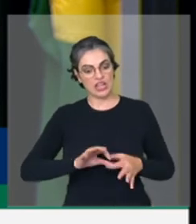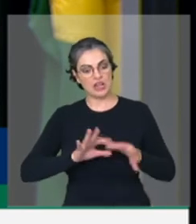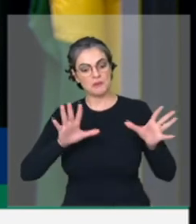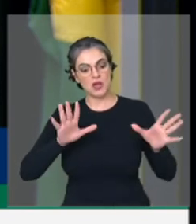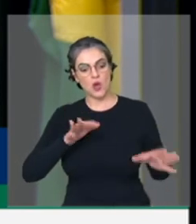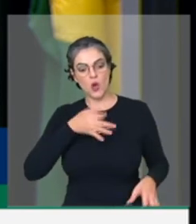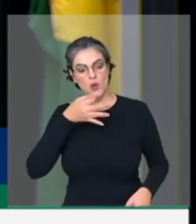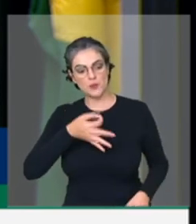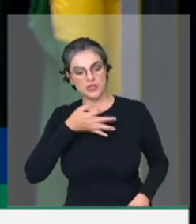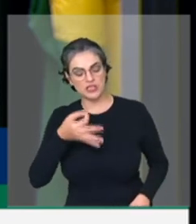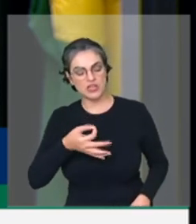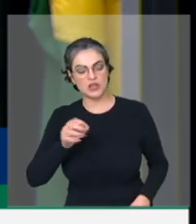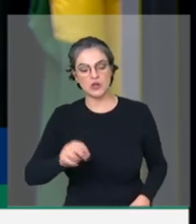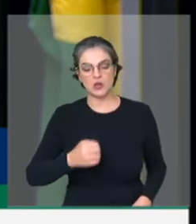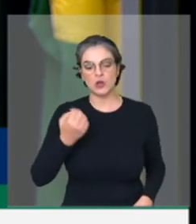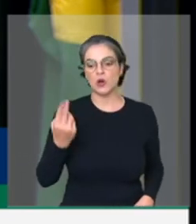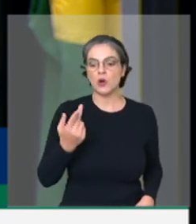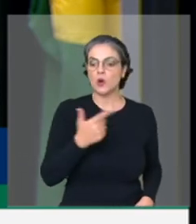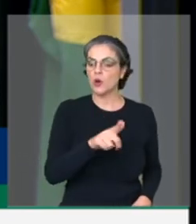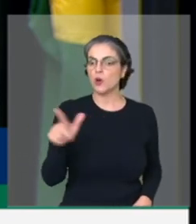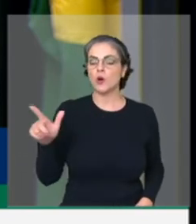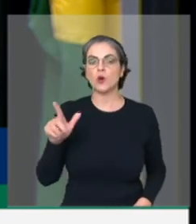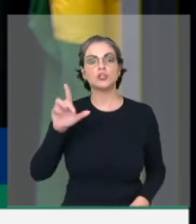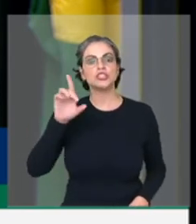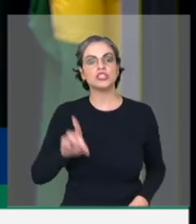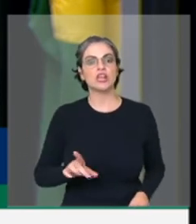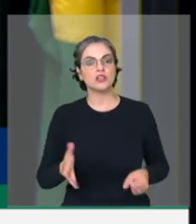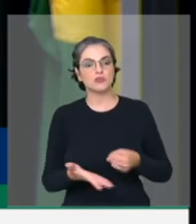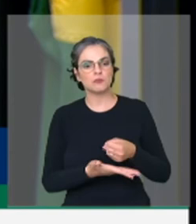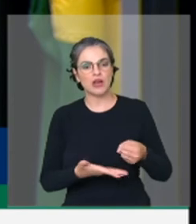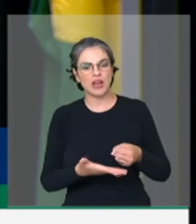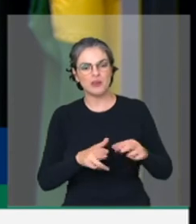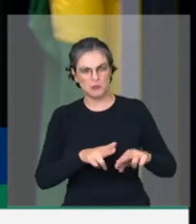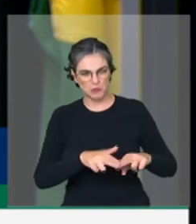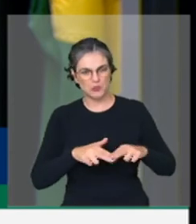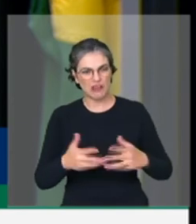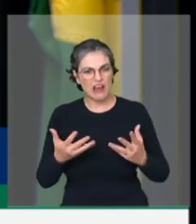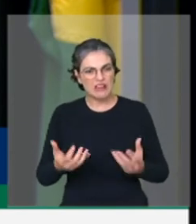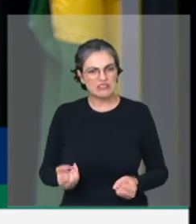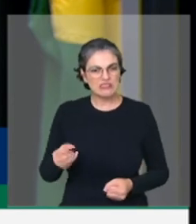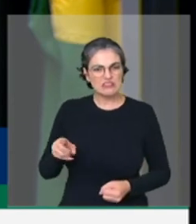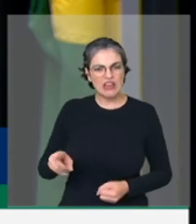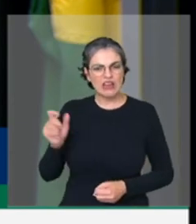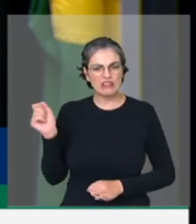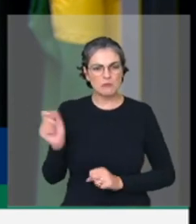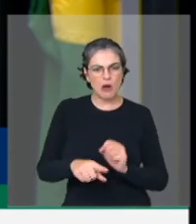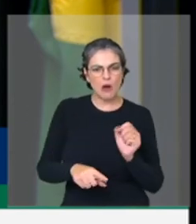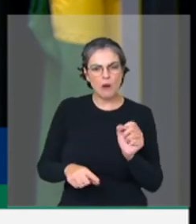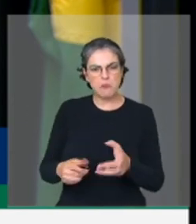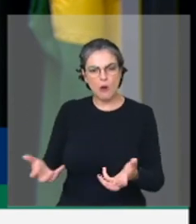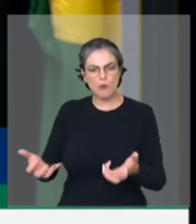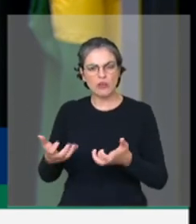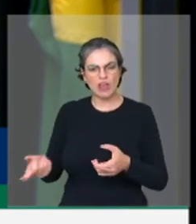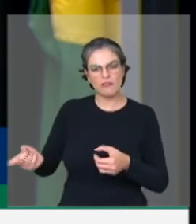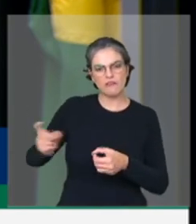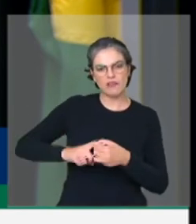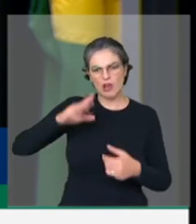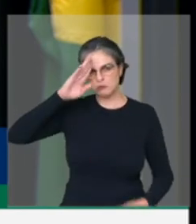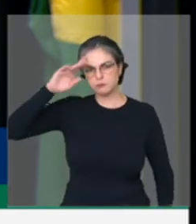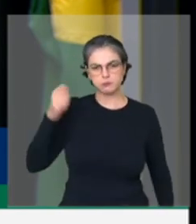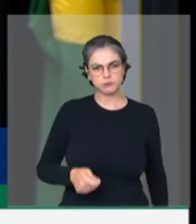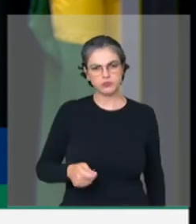expressão ou de qualquer outro direito fundamental, tolere a defesa de ditaduras, a discriminação